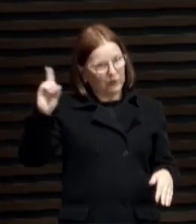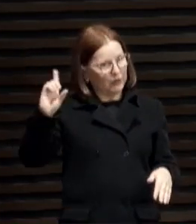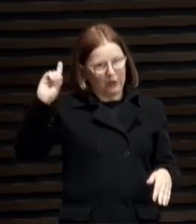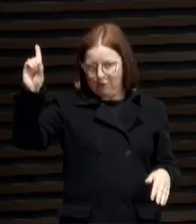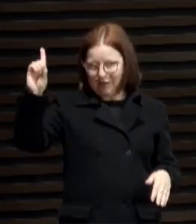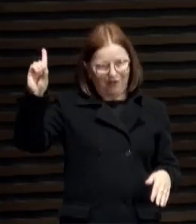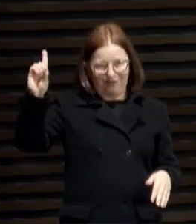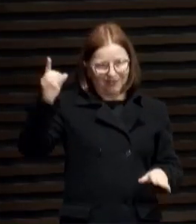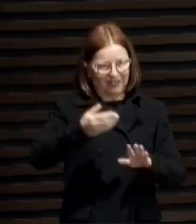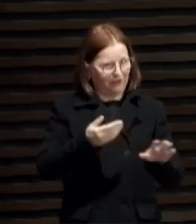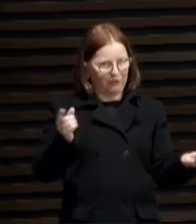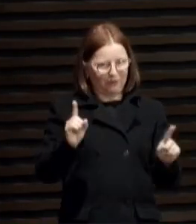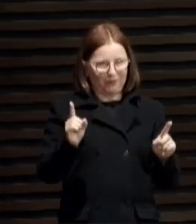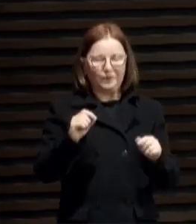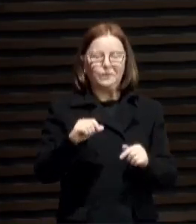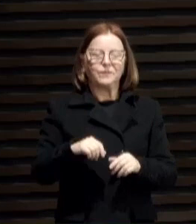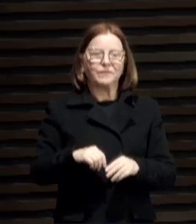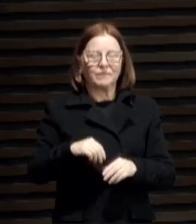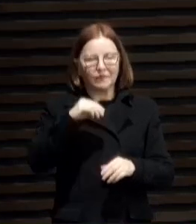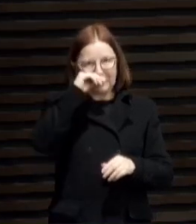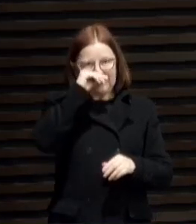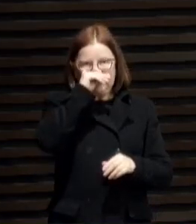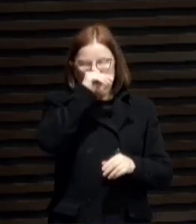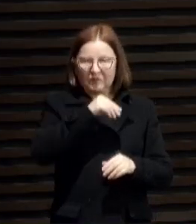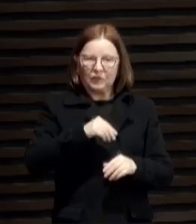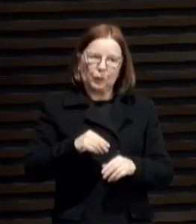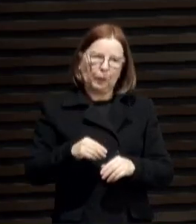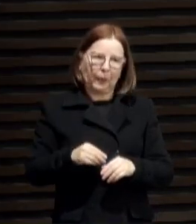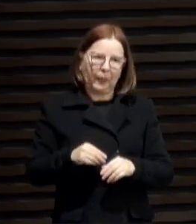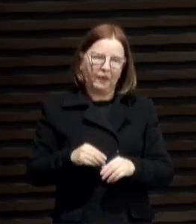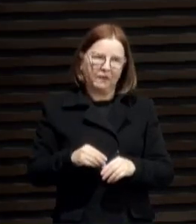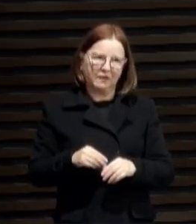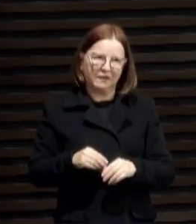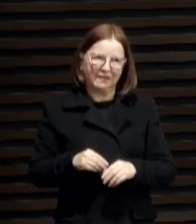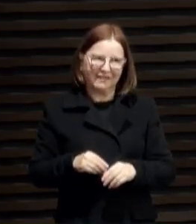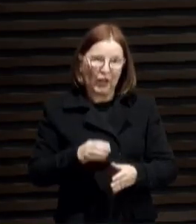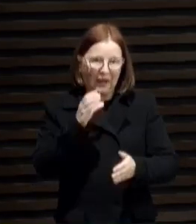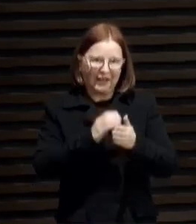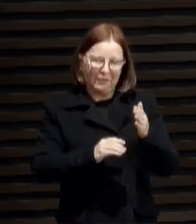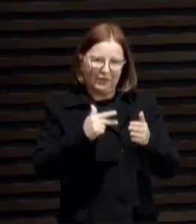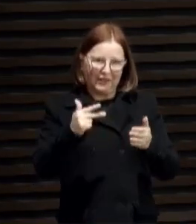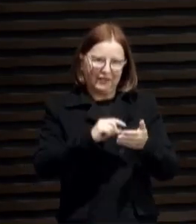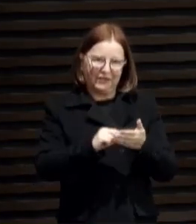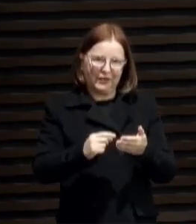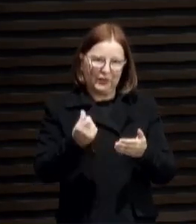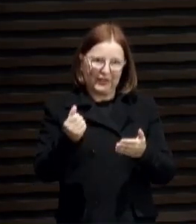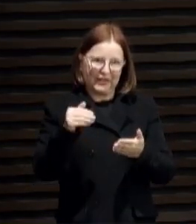se afastou do povo, né? E você pode ler no verso 6 a 8 do capítulo 3 que você vai